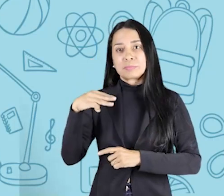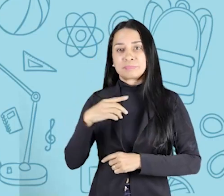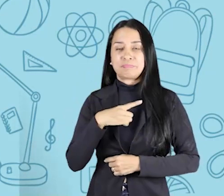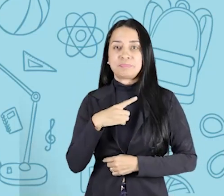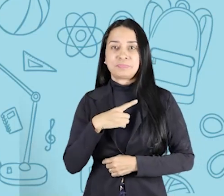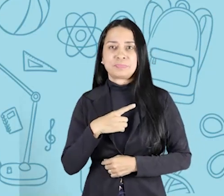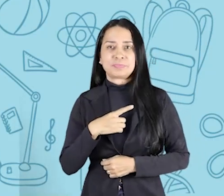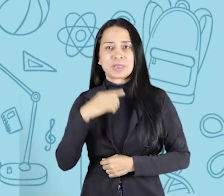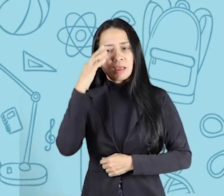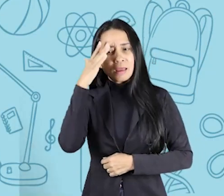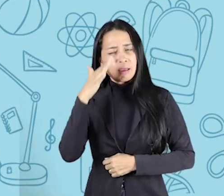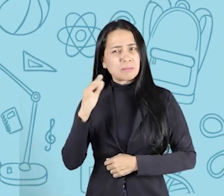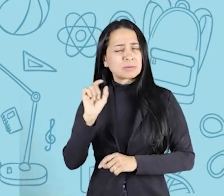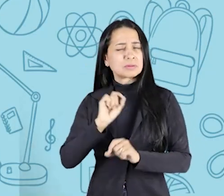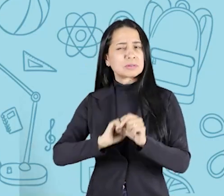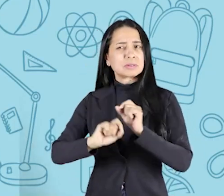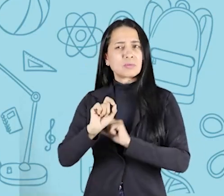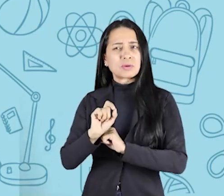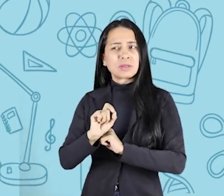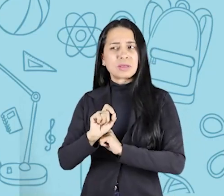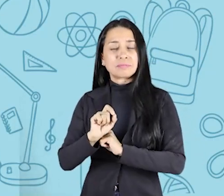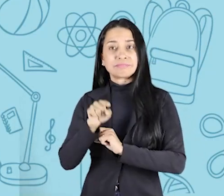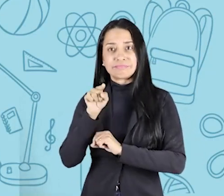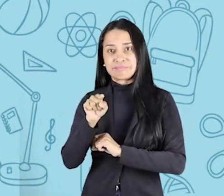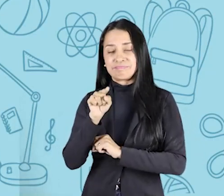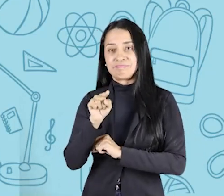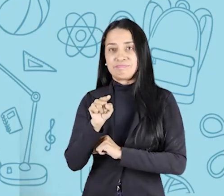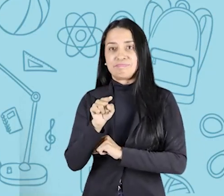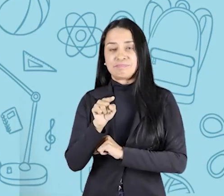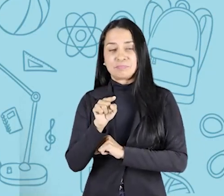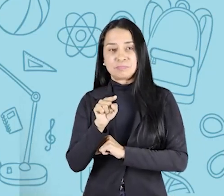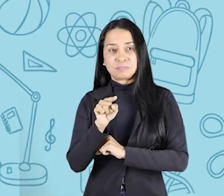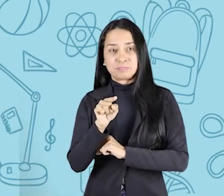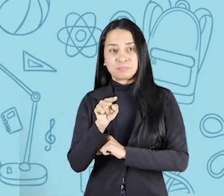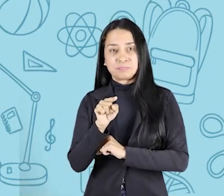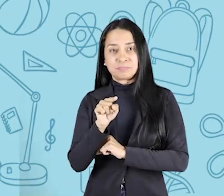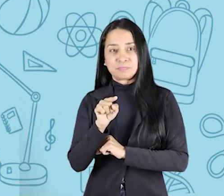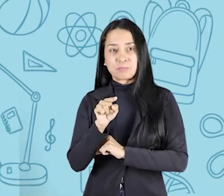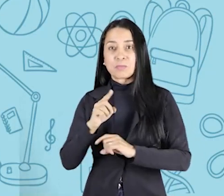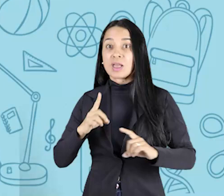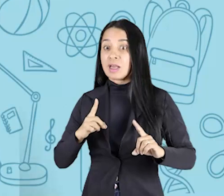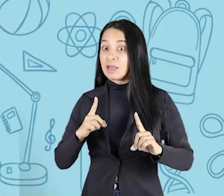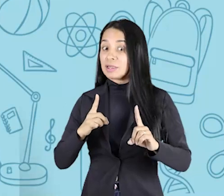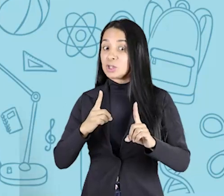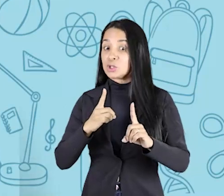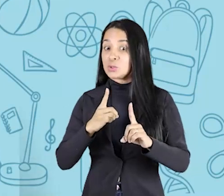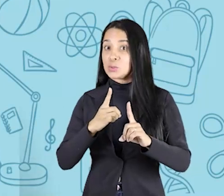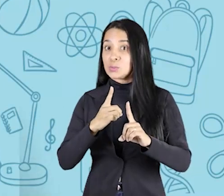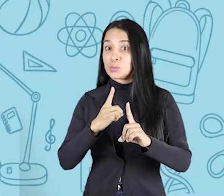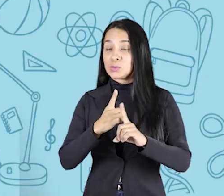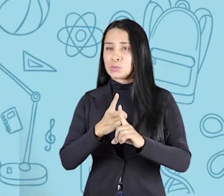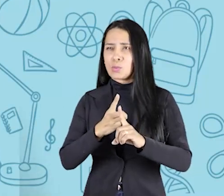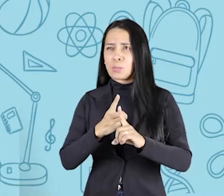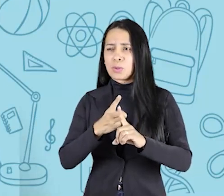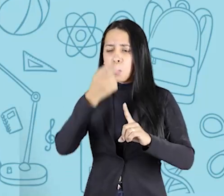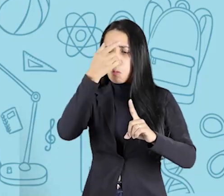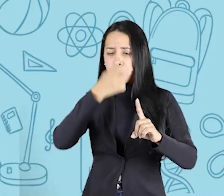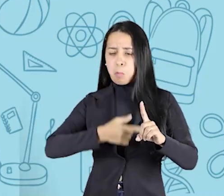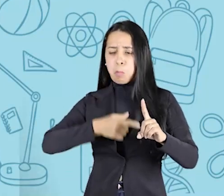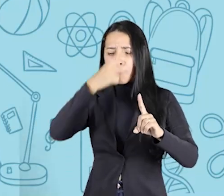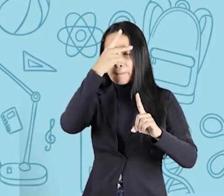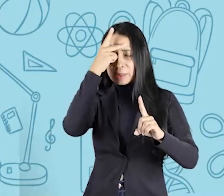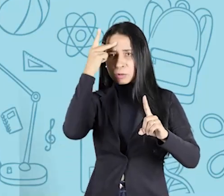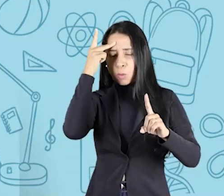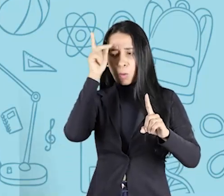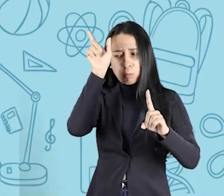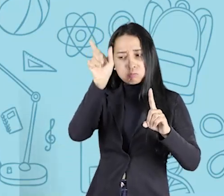Bom, imagina o seguinte, quando você, né, se descobriu pessoa no mundo, a sua mãe, né,